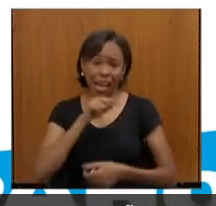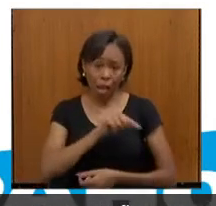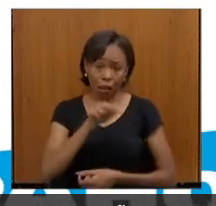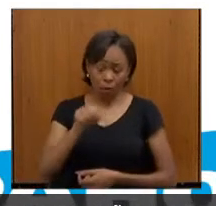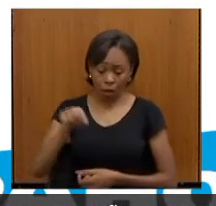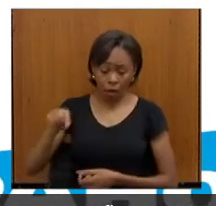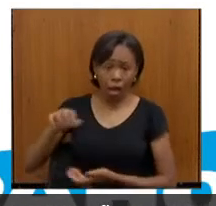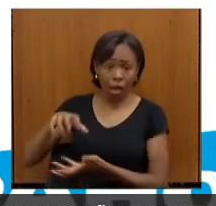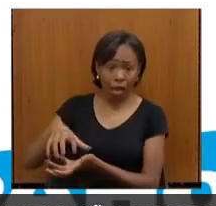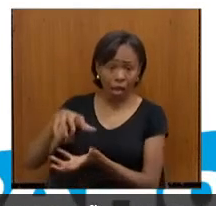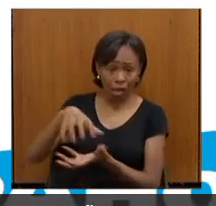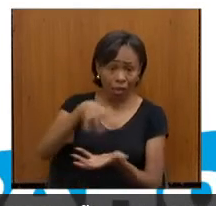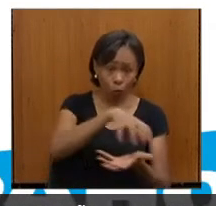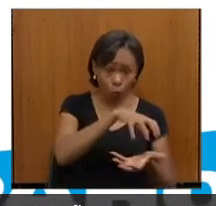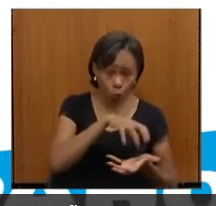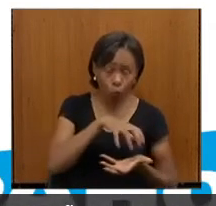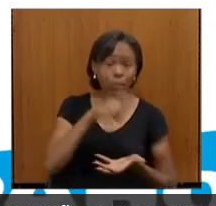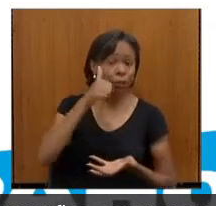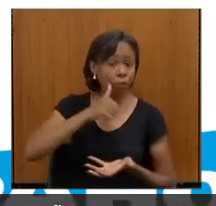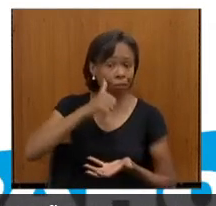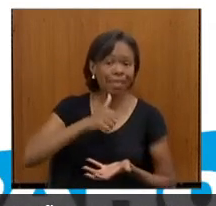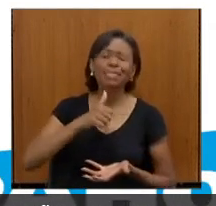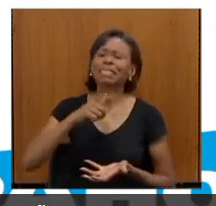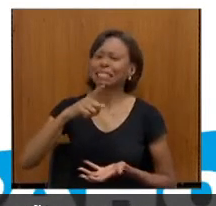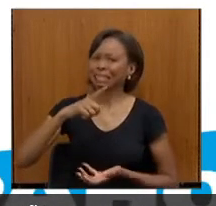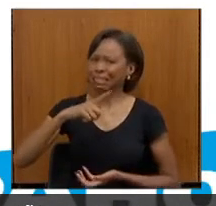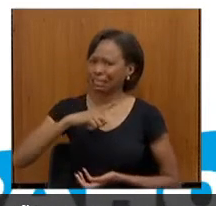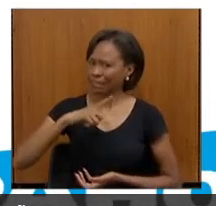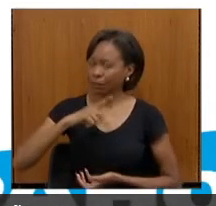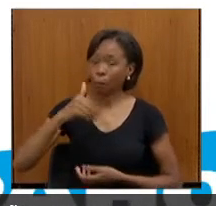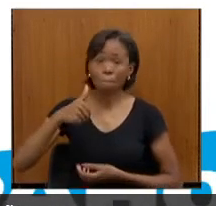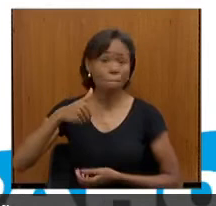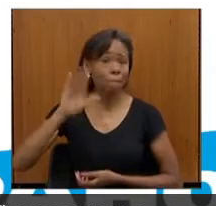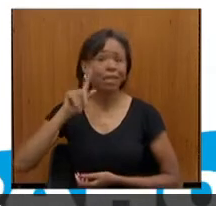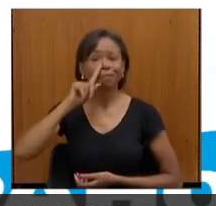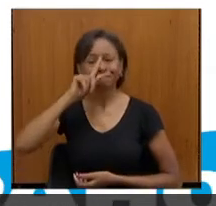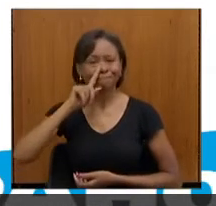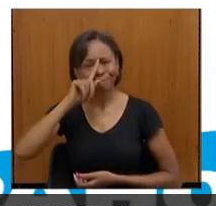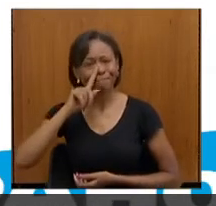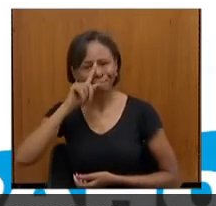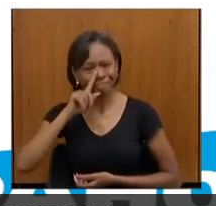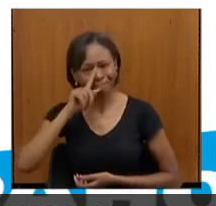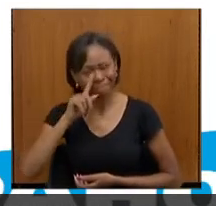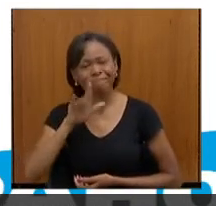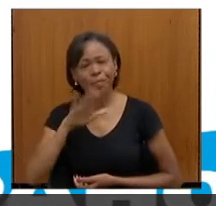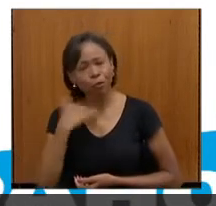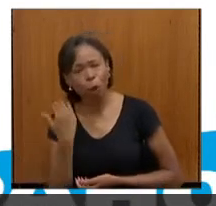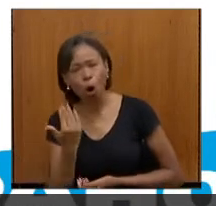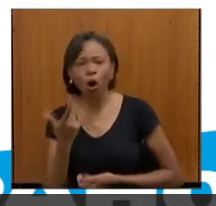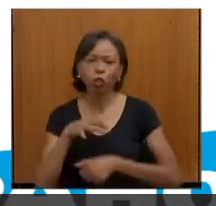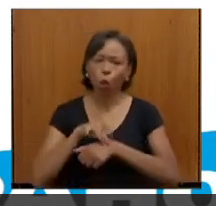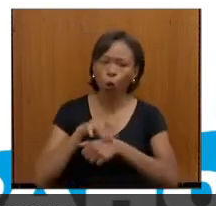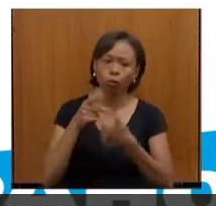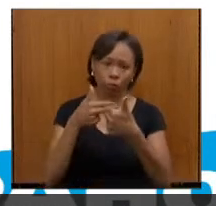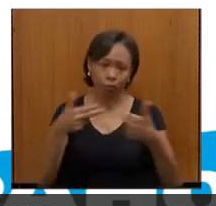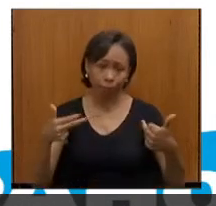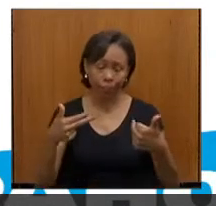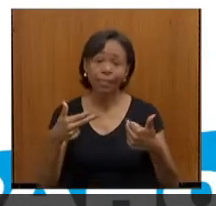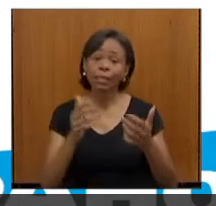complicações. Infelizmente, esse estudo, essa revisão, mostrou também que nós teríamos